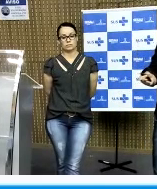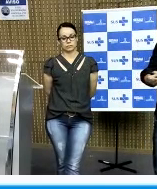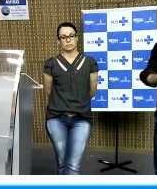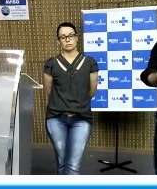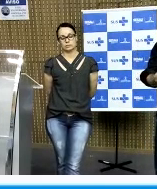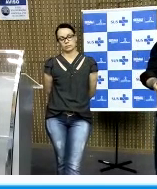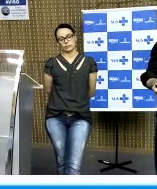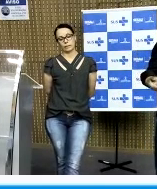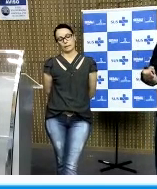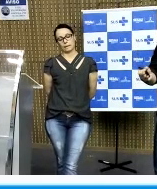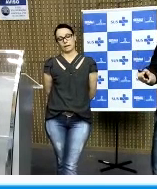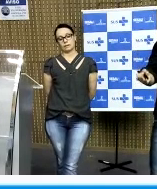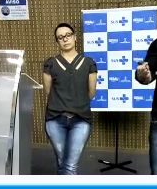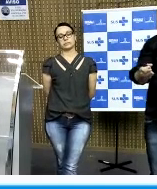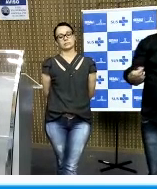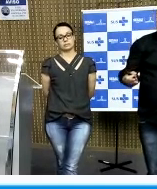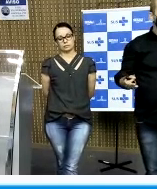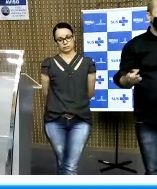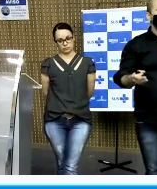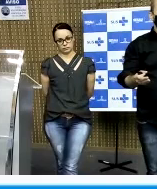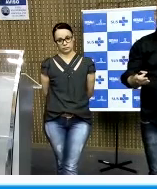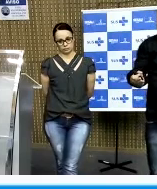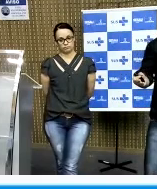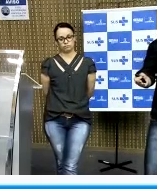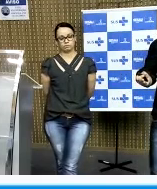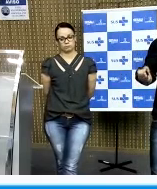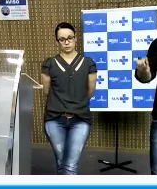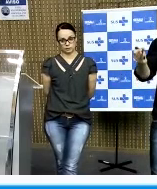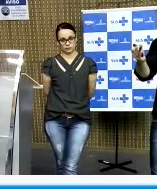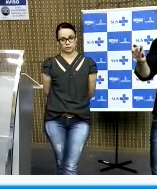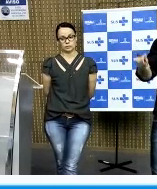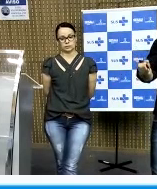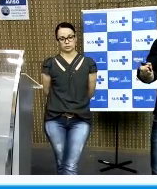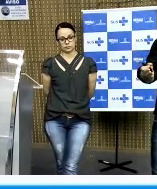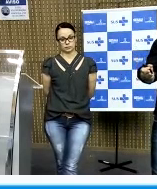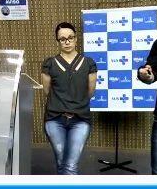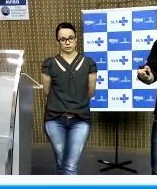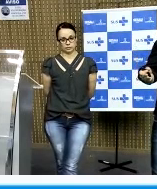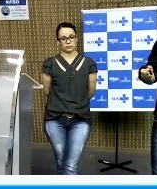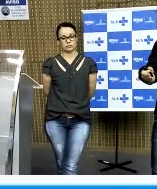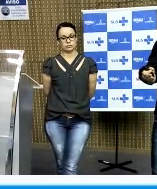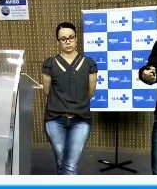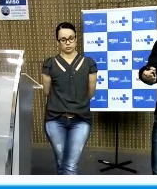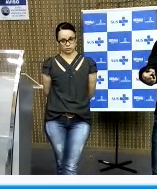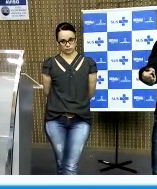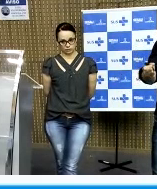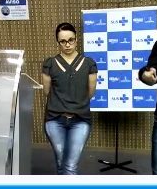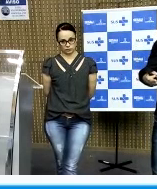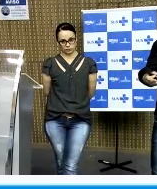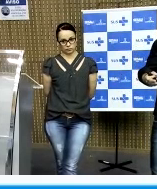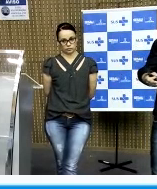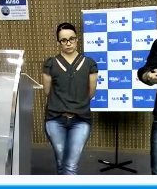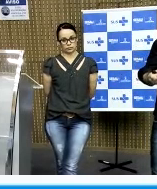lado na pandemia, o fluxo Fast Track, a realização das notificações